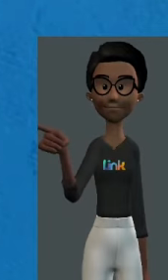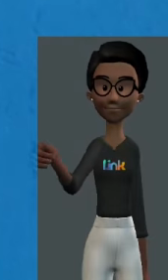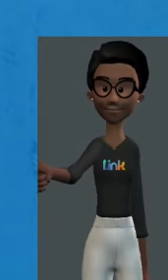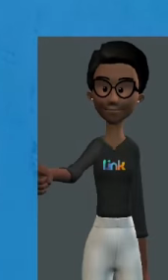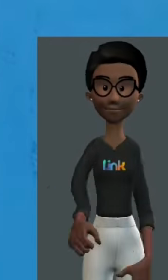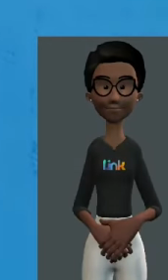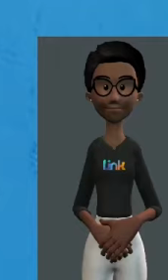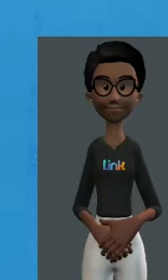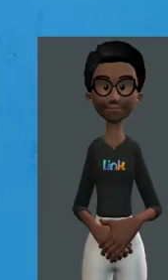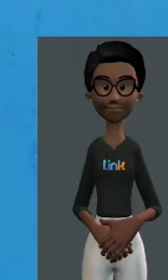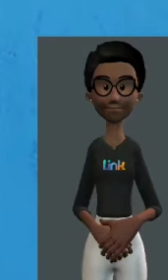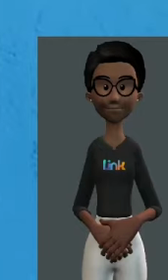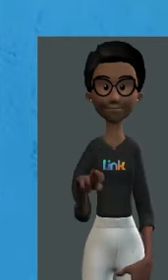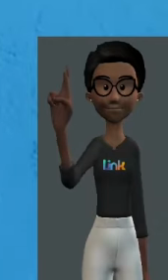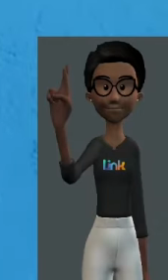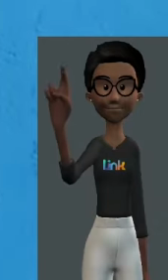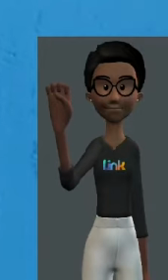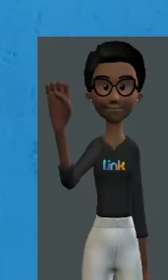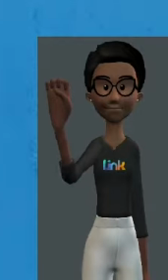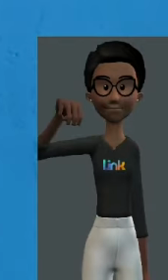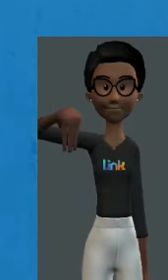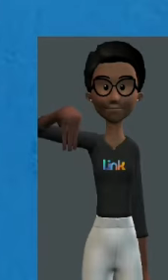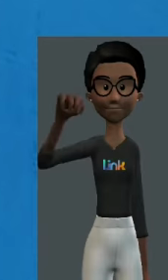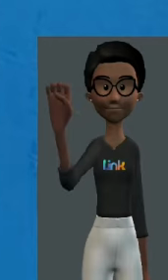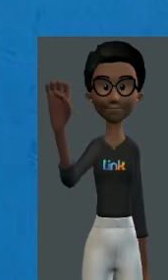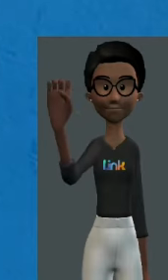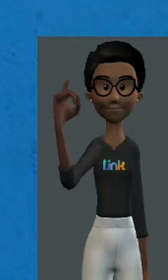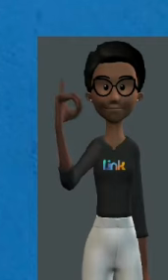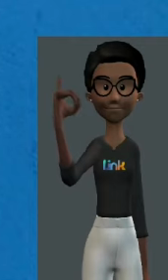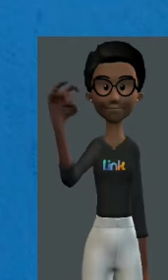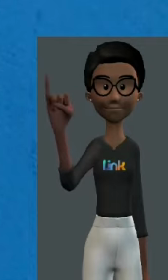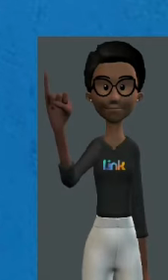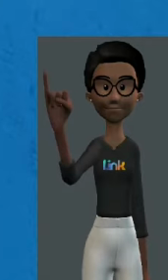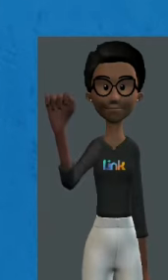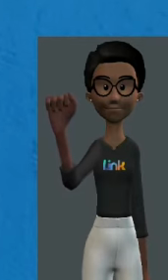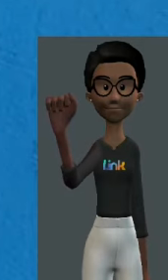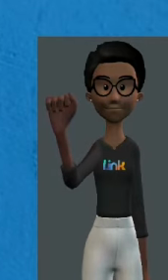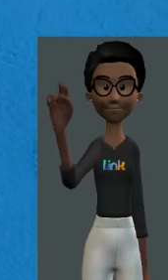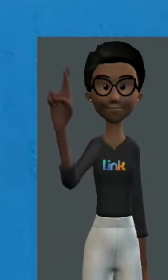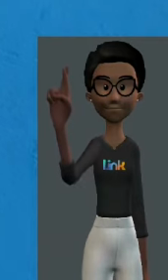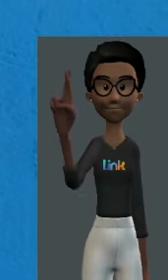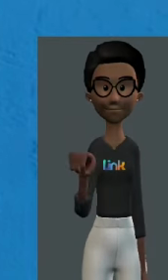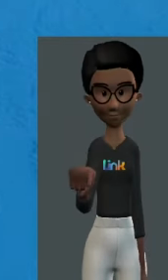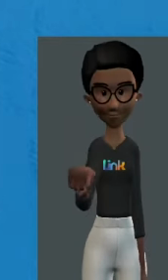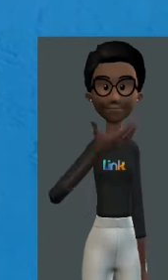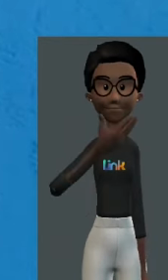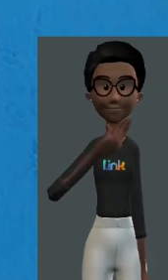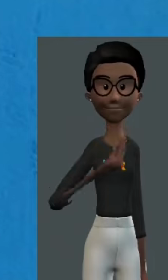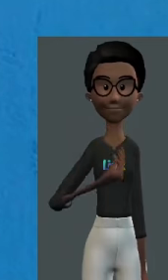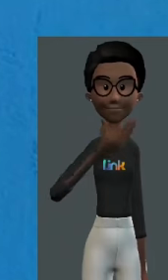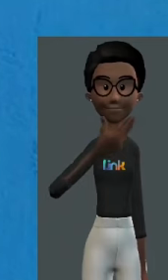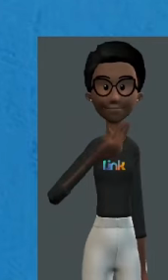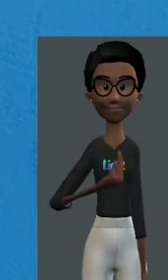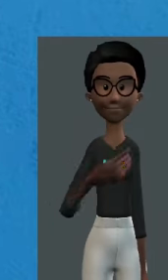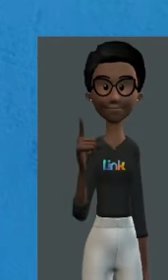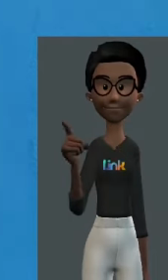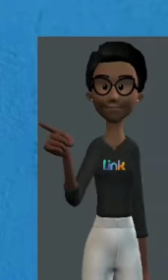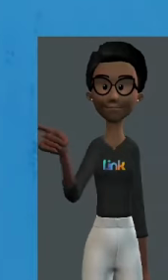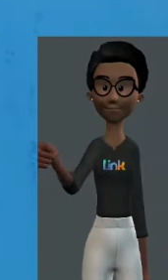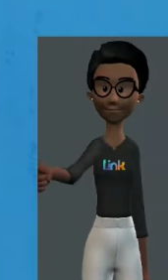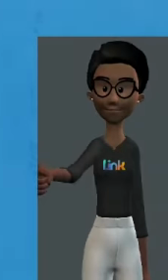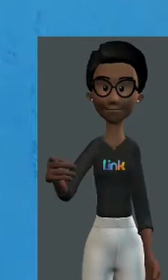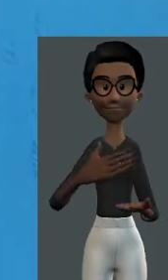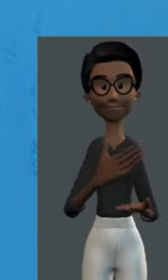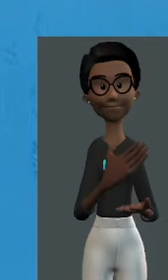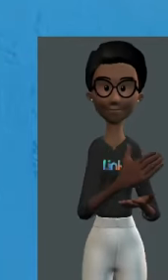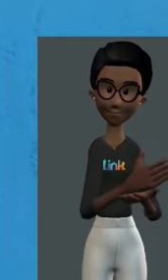estar governando e tomando boas atitudes. Ou seja, o sistema político seria aquele onde as três almas vivem em harmonia, cada